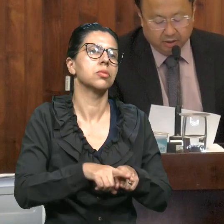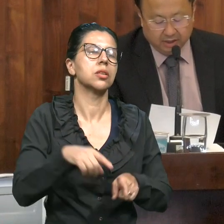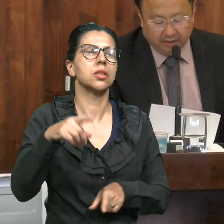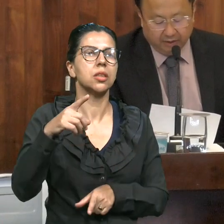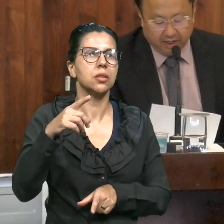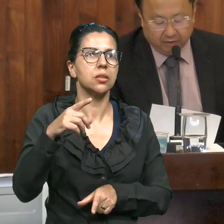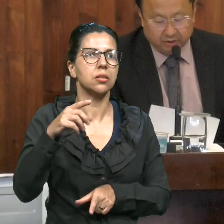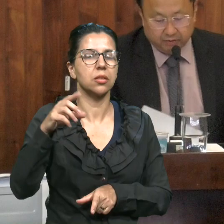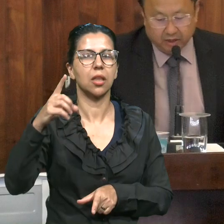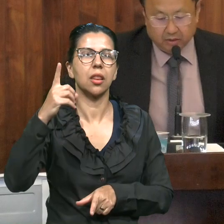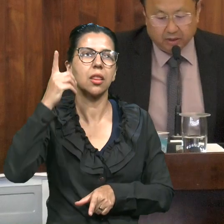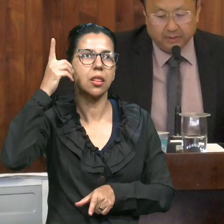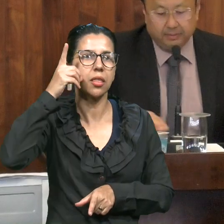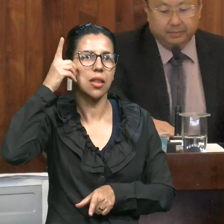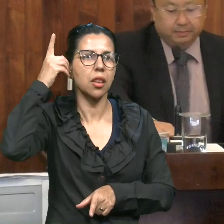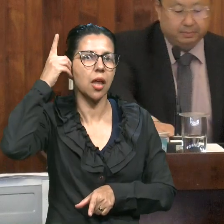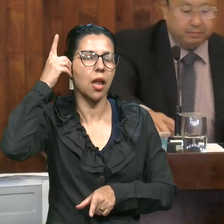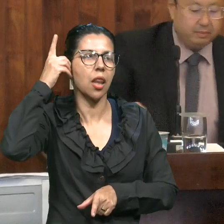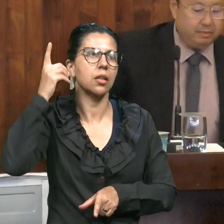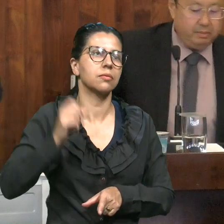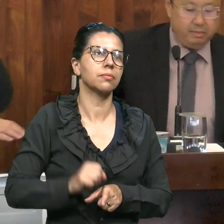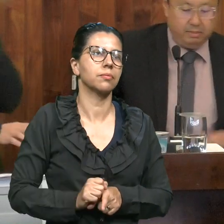Daniela Domingos Dávila Alves, vereadora.